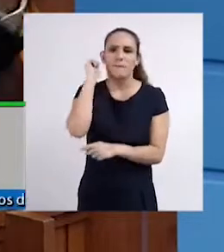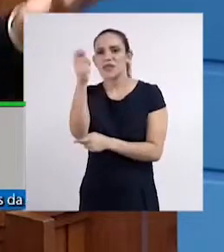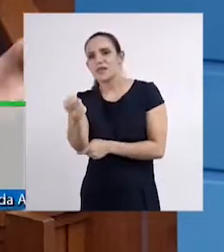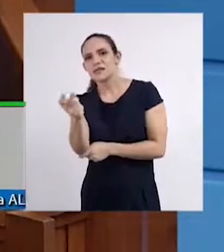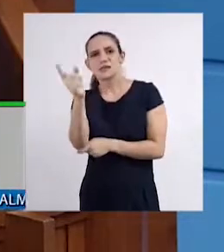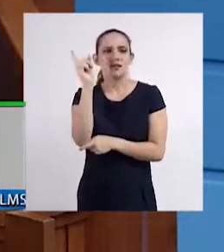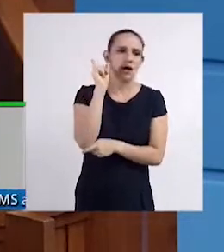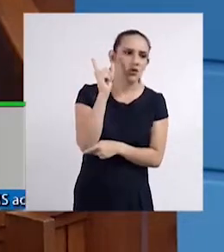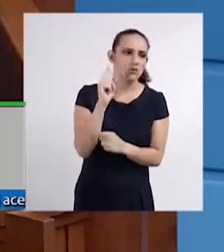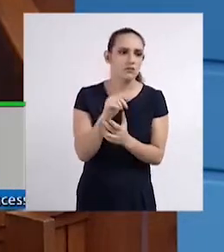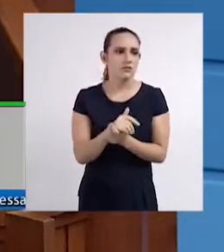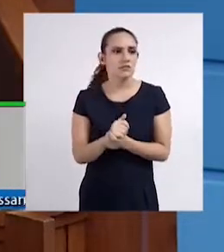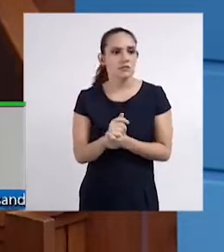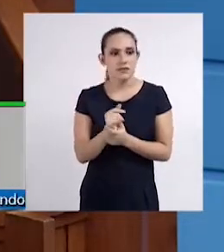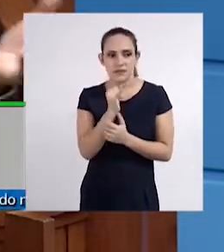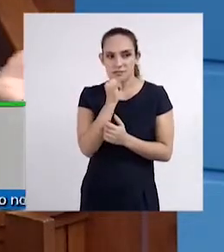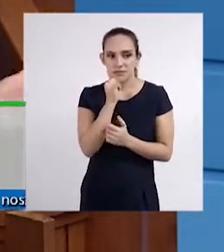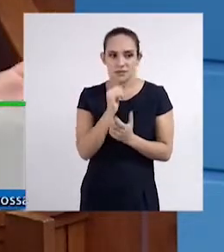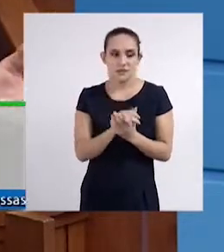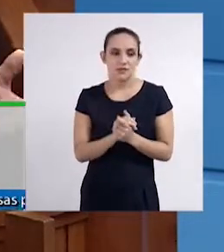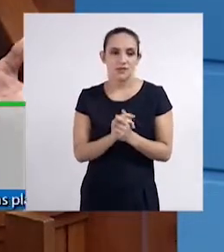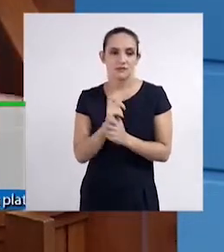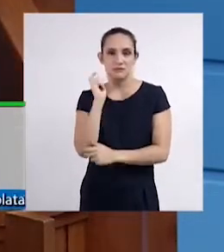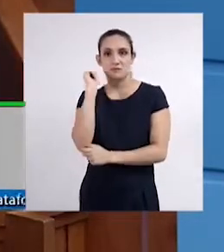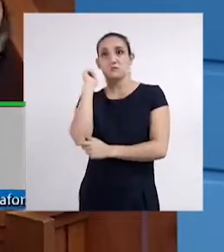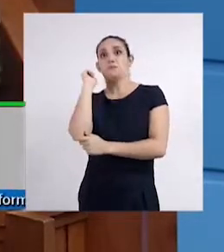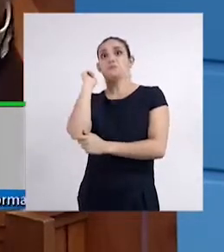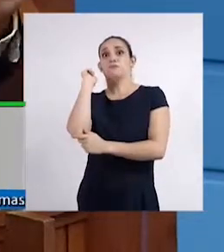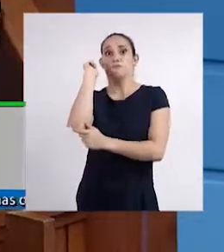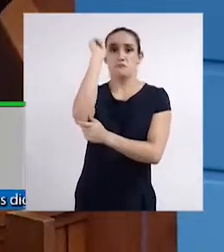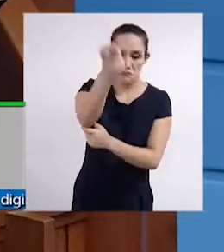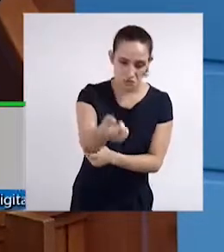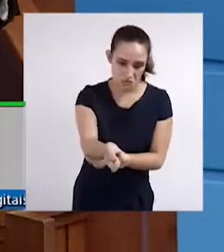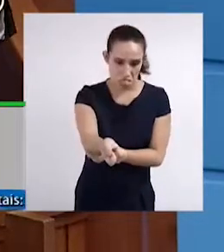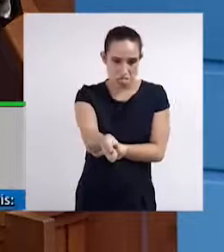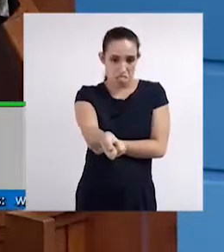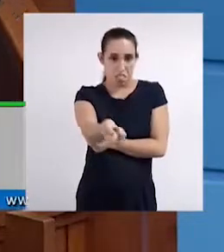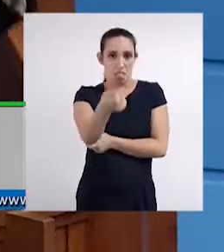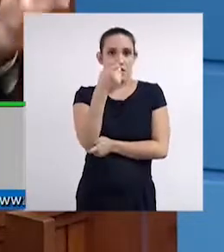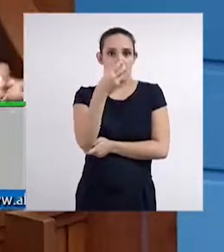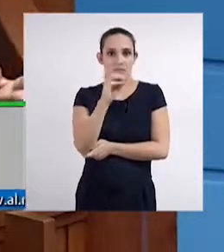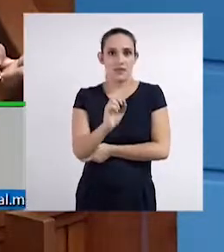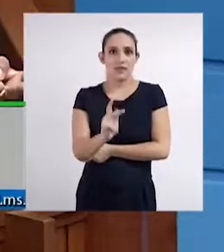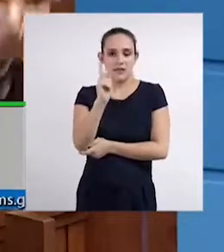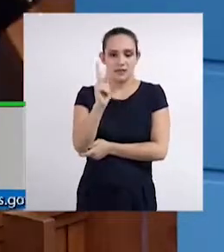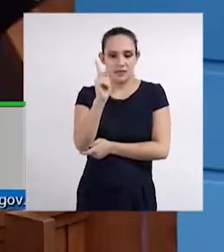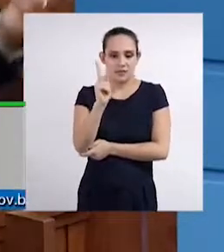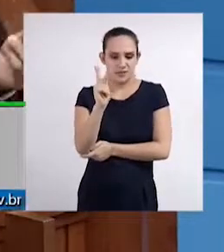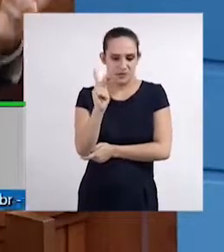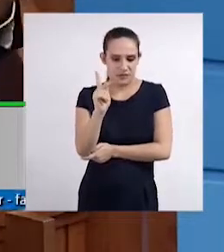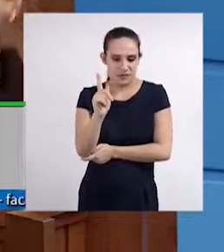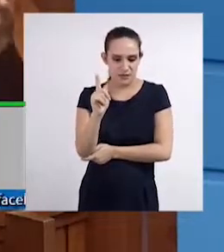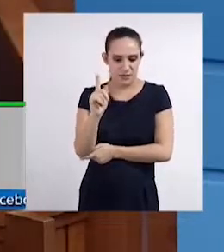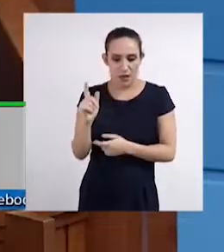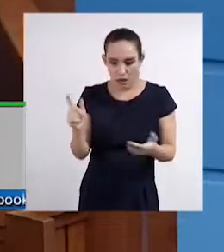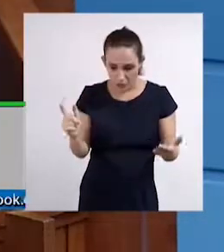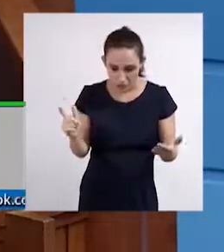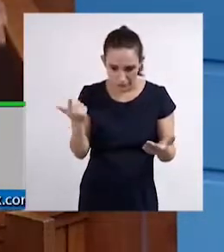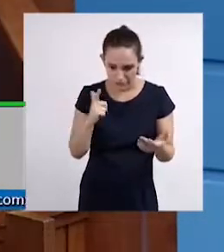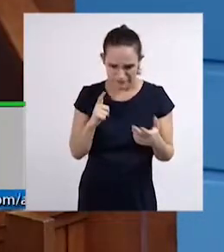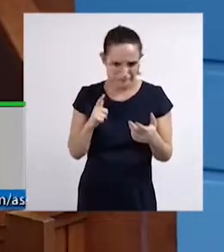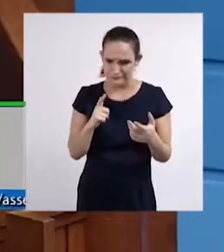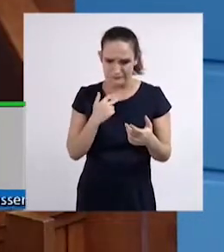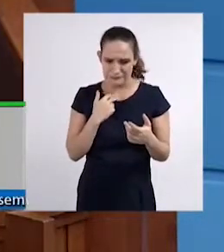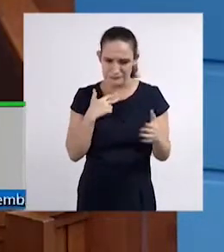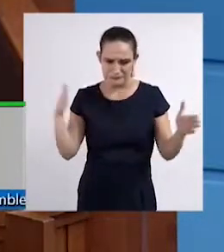um pintado aí que passe de 30 quilos, você vai ter que devolver o rio. Eu não sei por que vai ter que devolver um peixe com tamanho maior. Eu não sei onde o governador